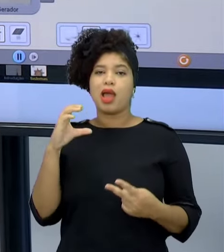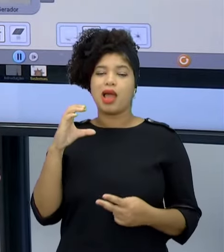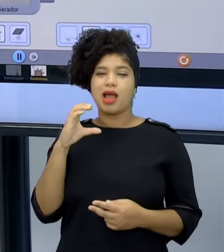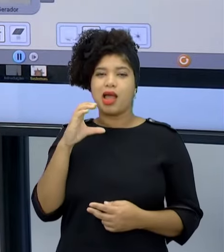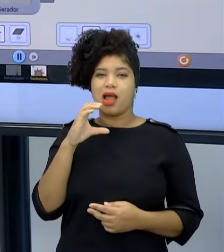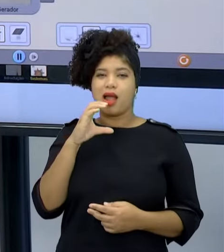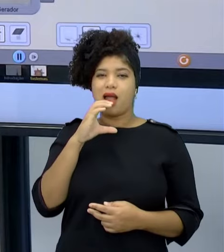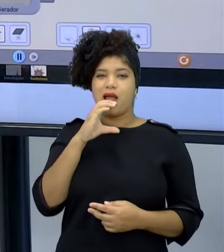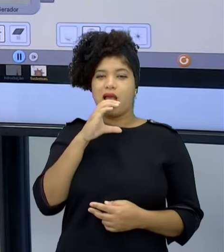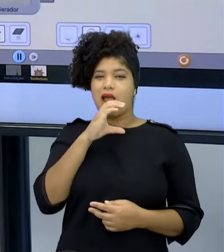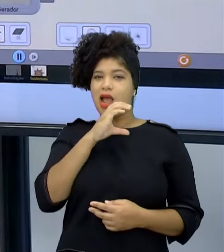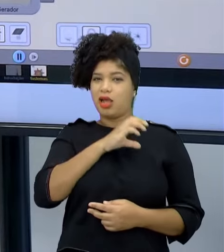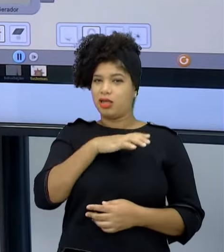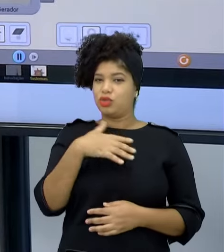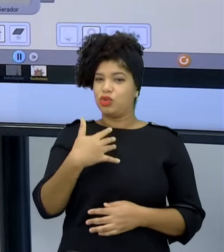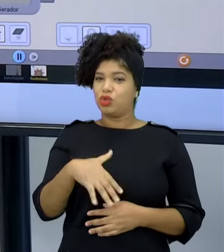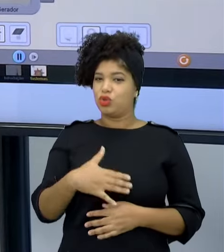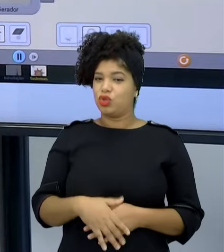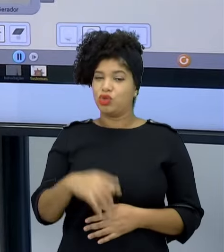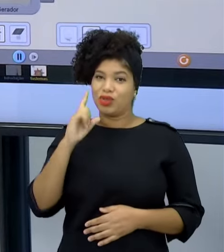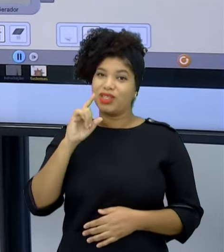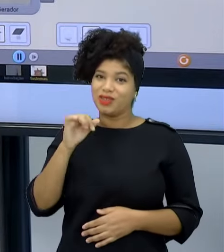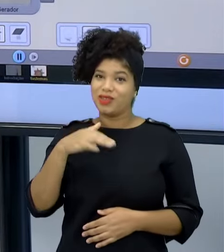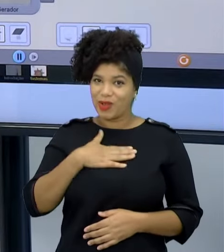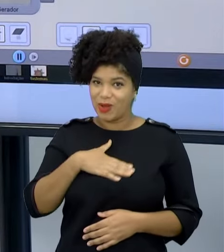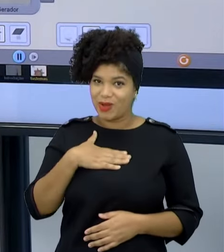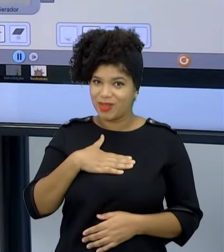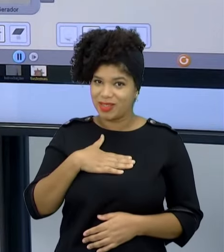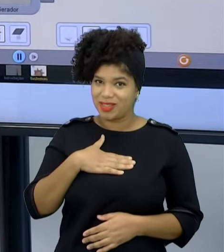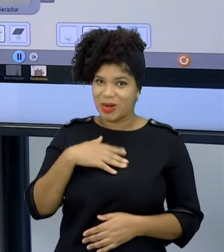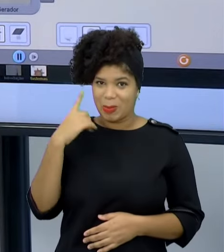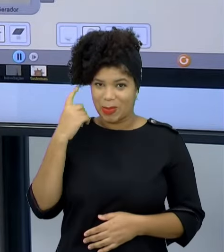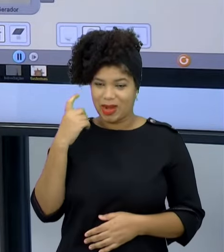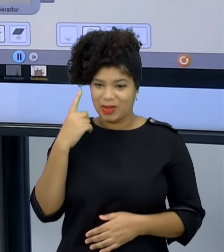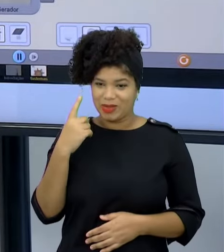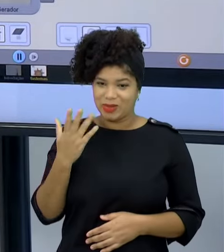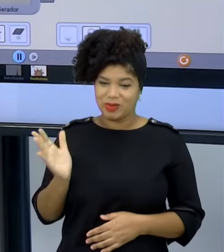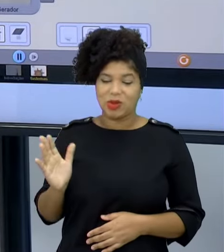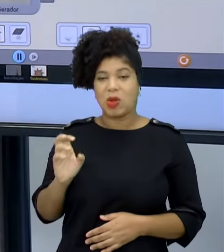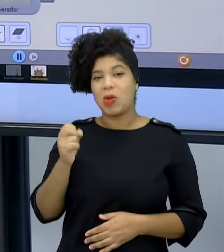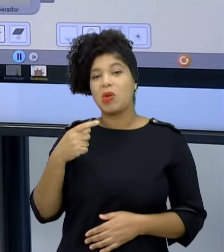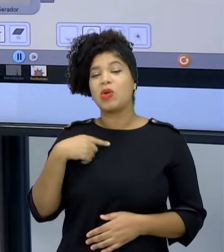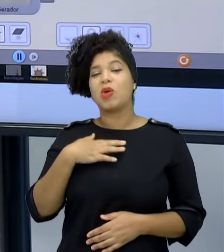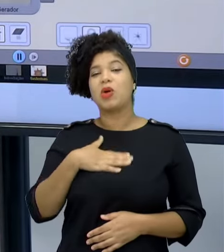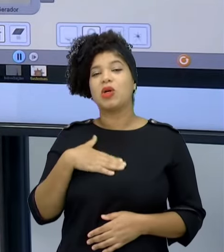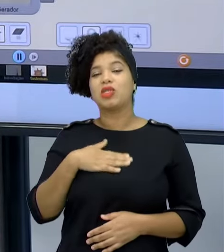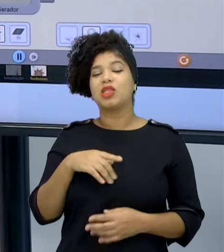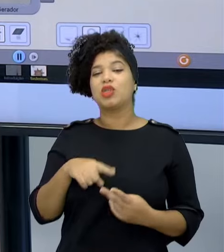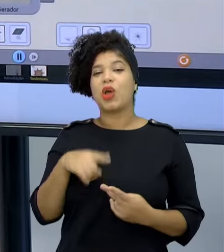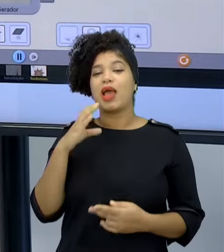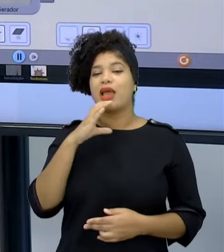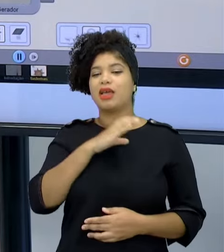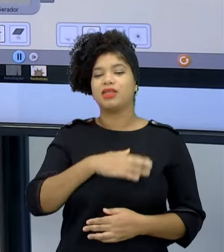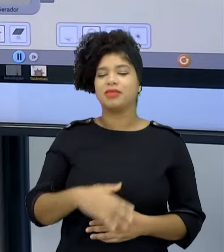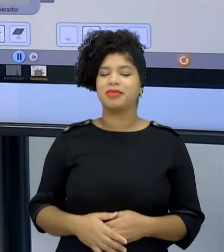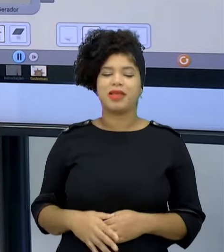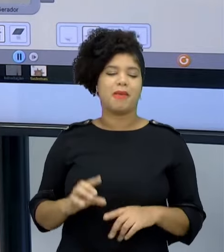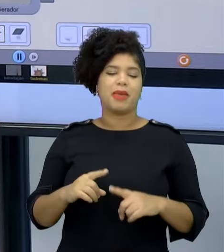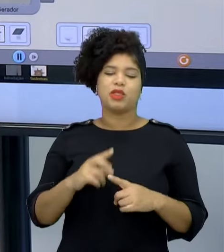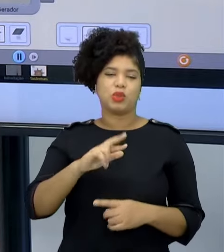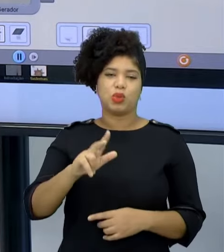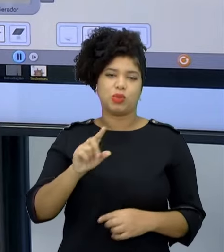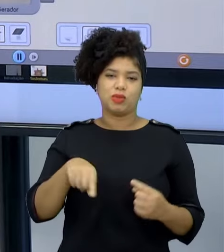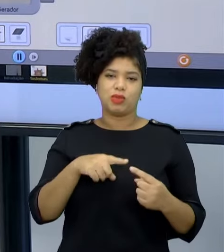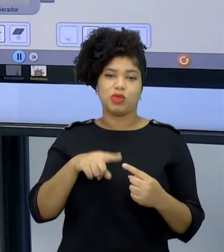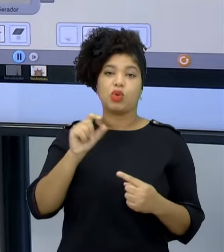atrito, né? Sei lá, o calor ali. Enfim, é uma força dissipativa porque não é isso que eu quero aqui no sistema. O que eu quero